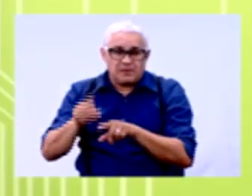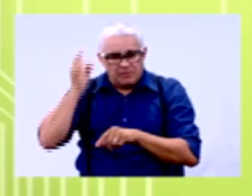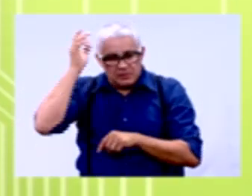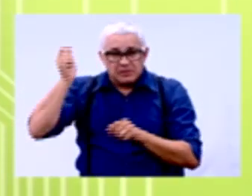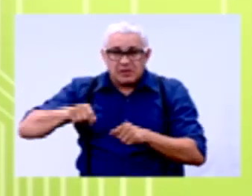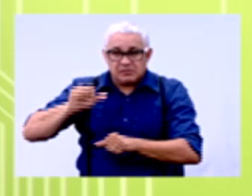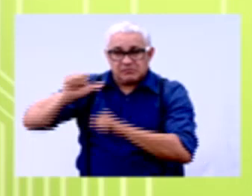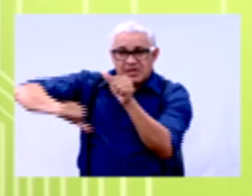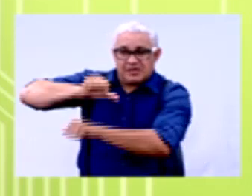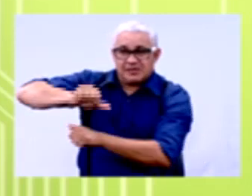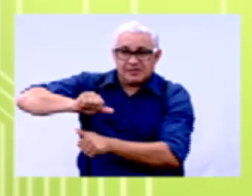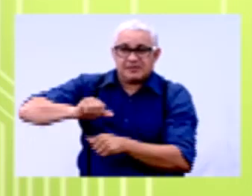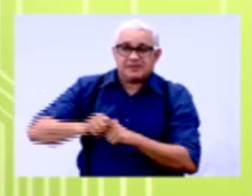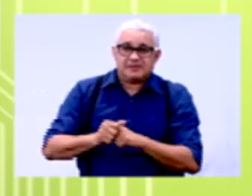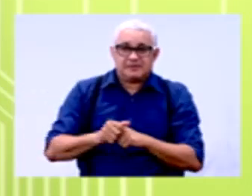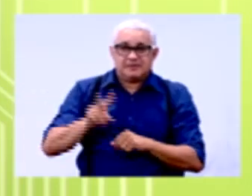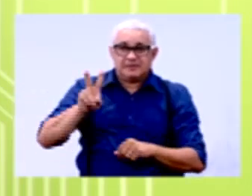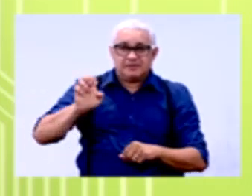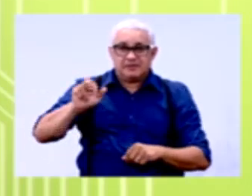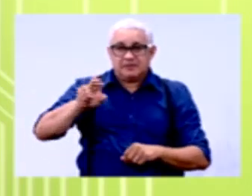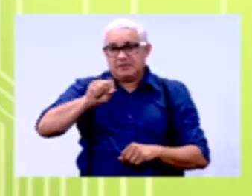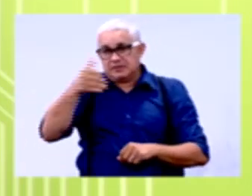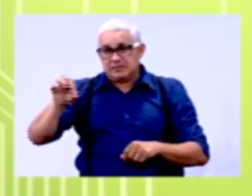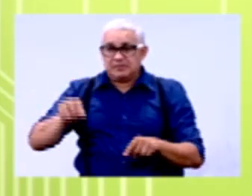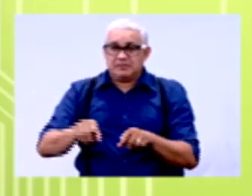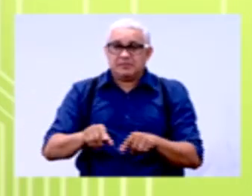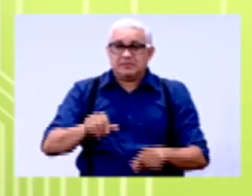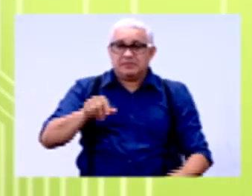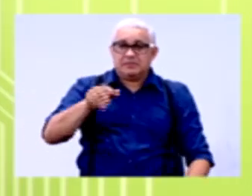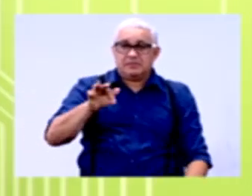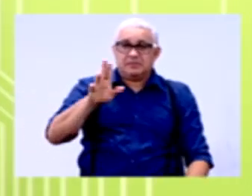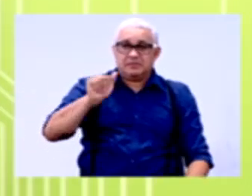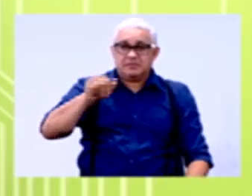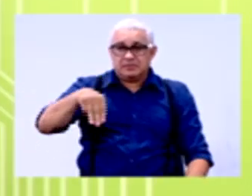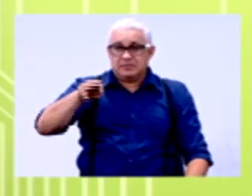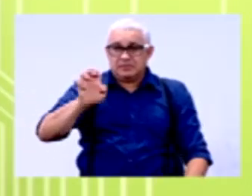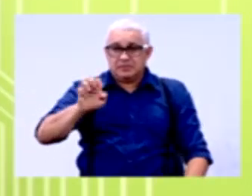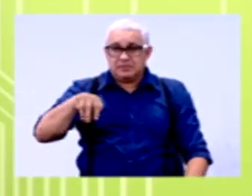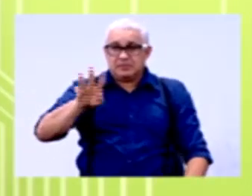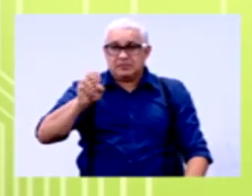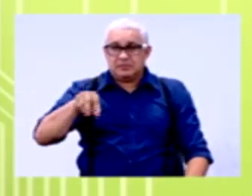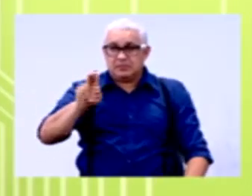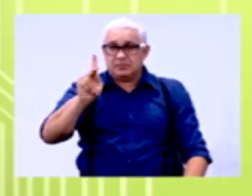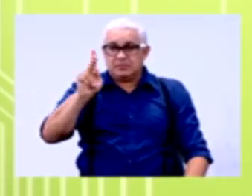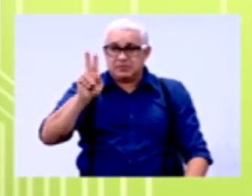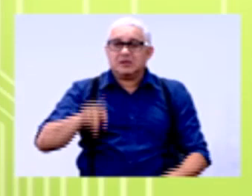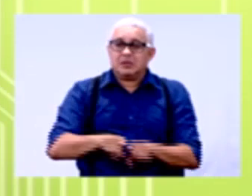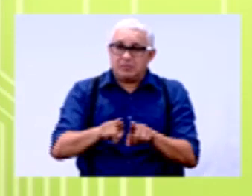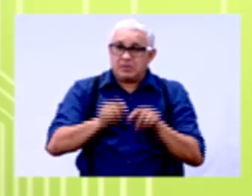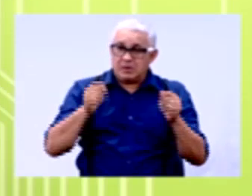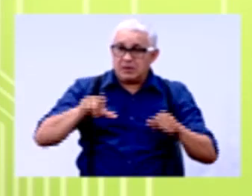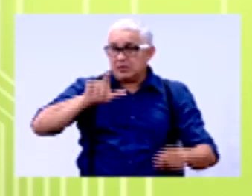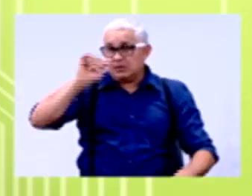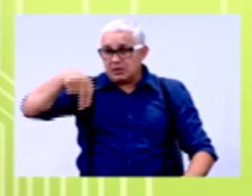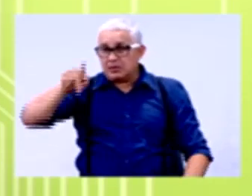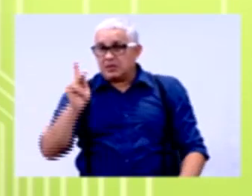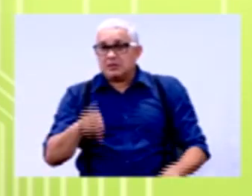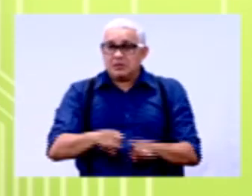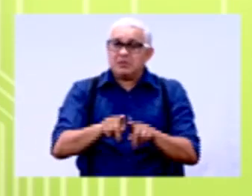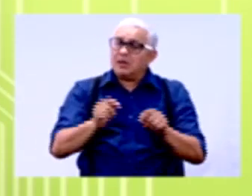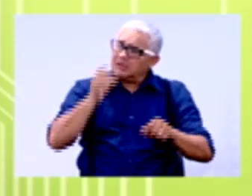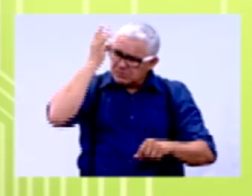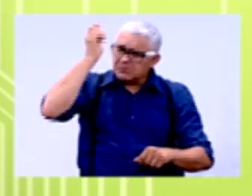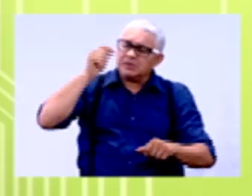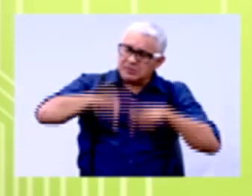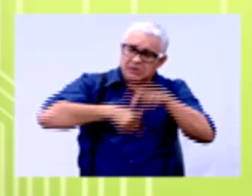consegue alterar a versão do framework que a gente está utilizando por meio da versão no link, né? Então ficaria um pouco mais fácil de trabalhar. Por